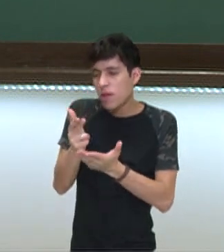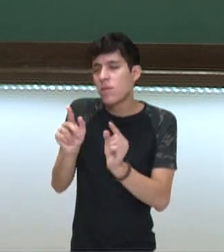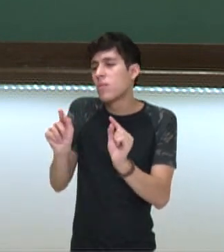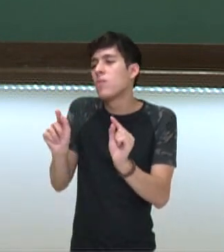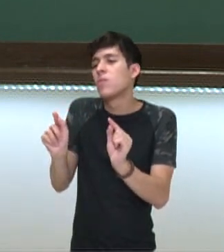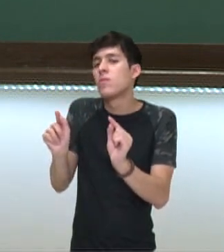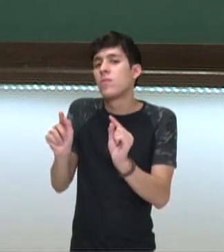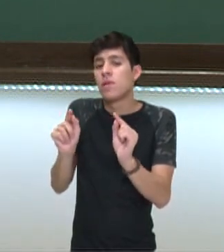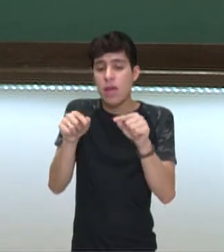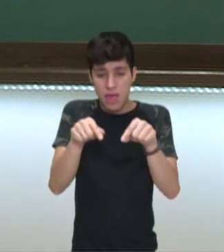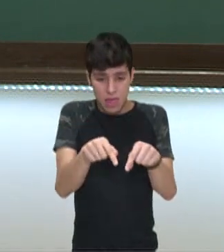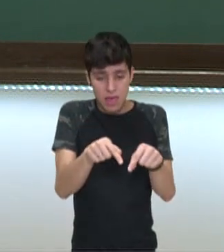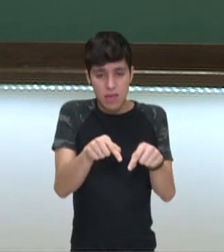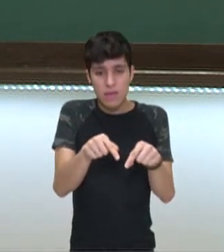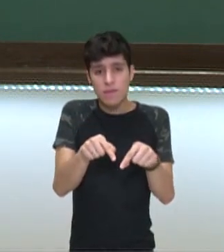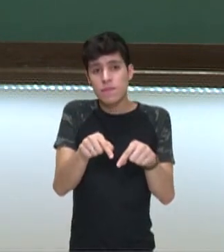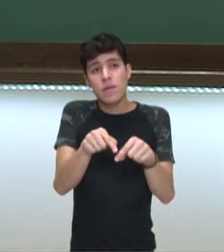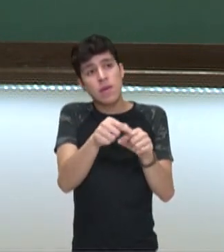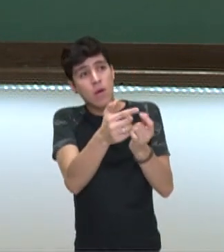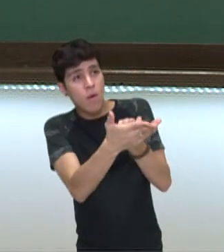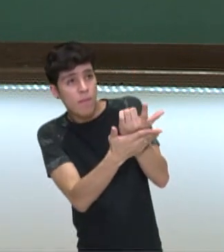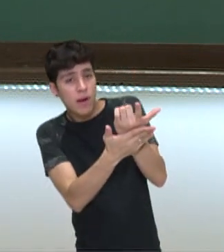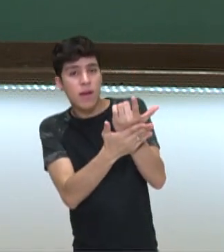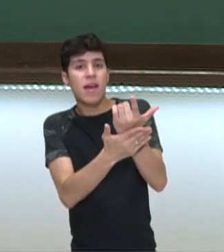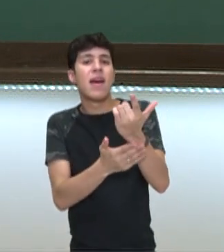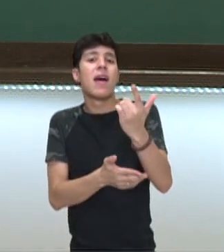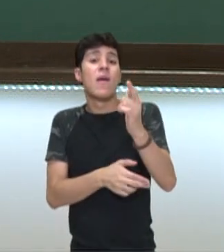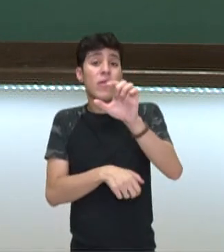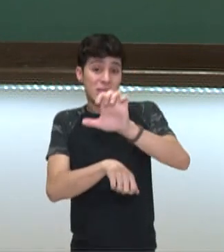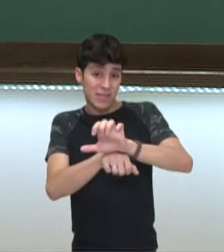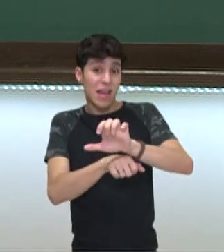aquisição do Estado do Acre para o Brasil.